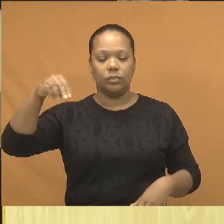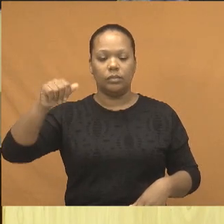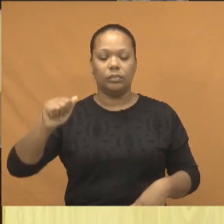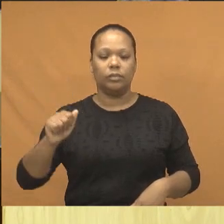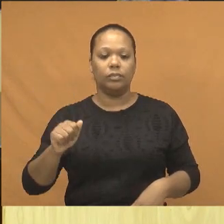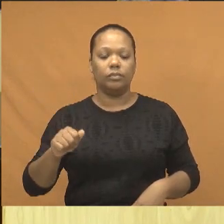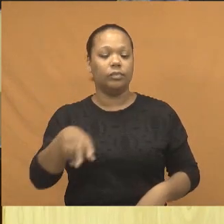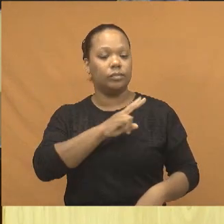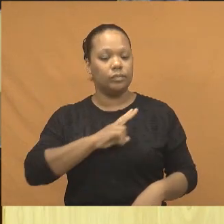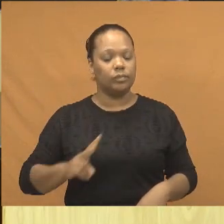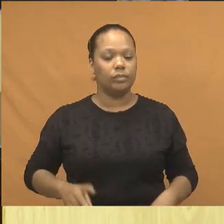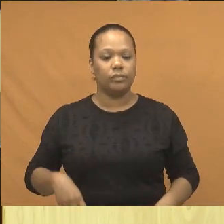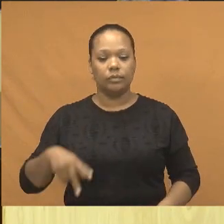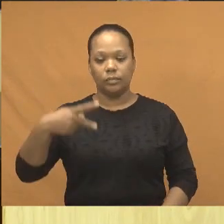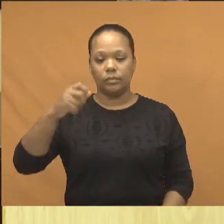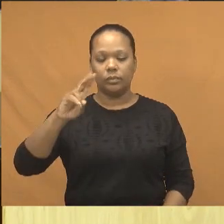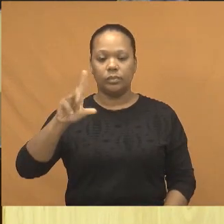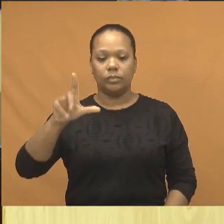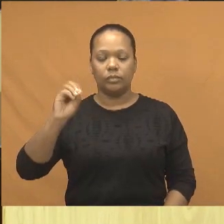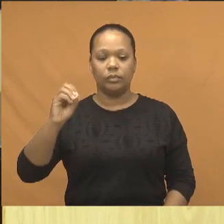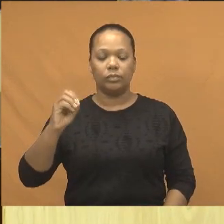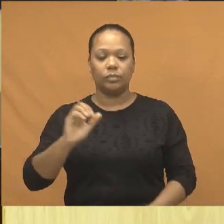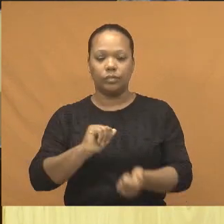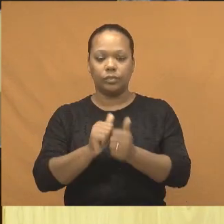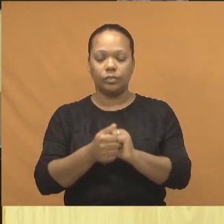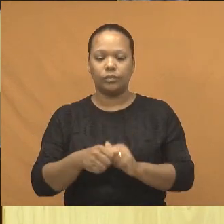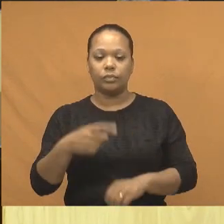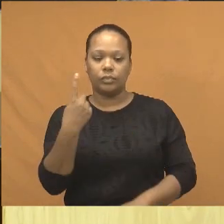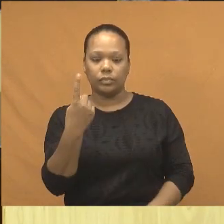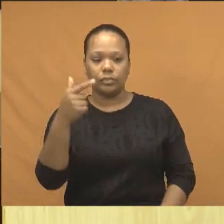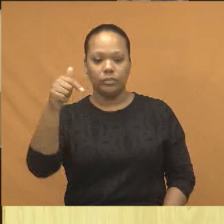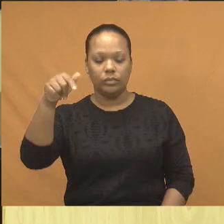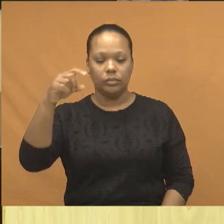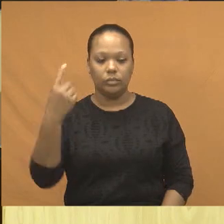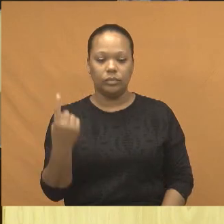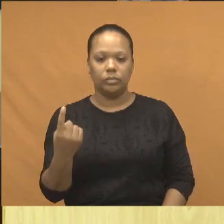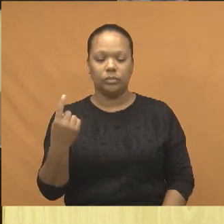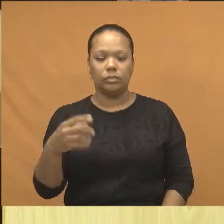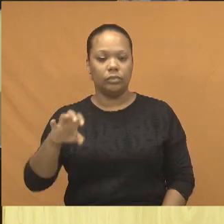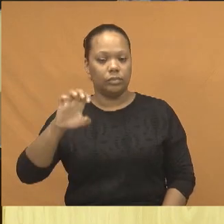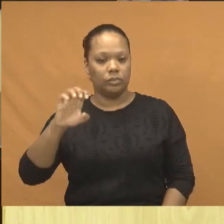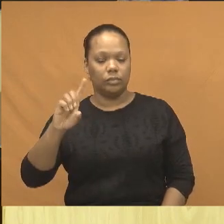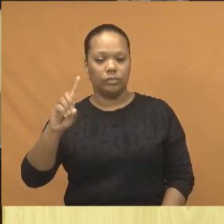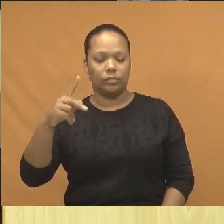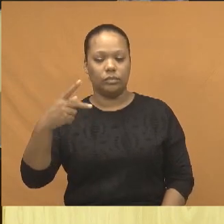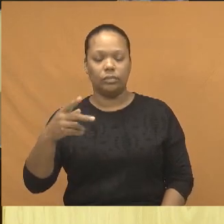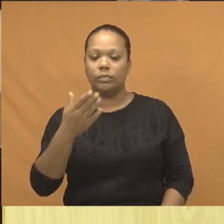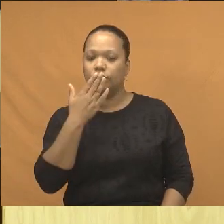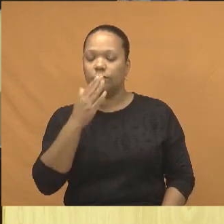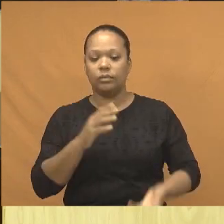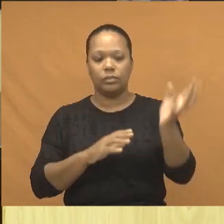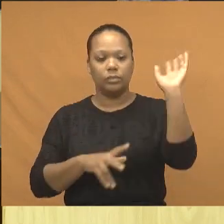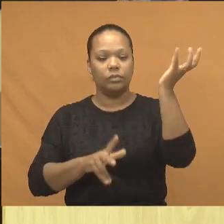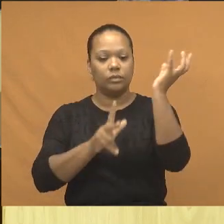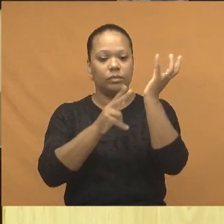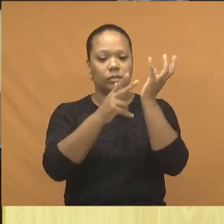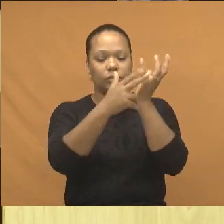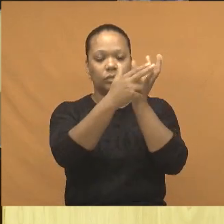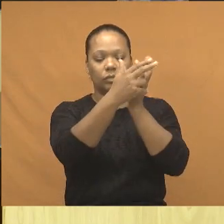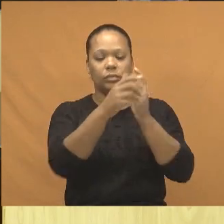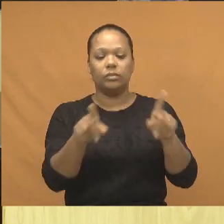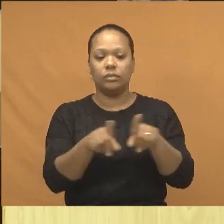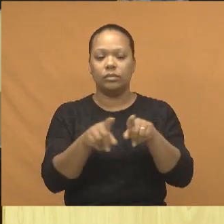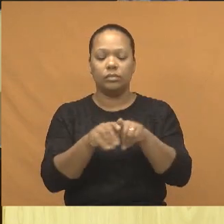do Esporte. Requerimento número 171. A EDP, solicitando poda de árvores e dos